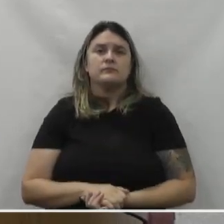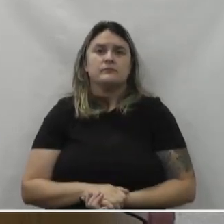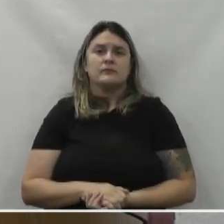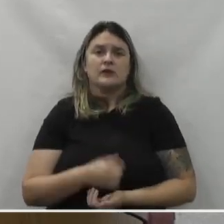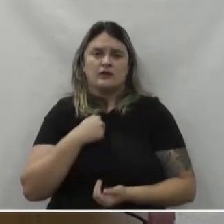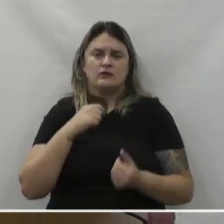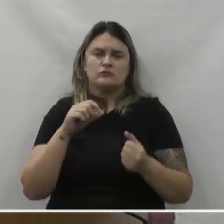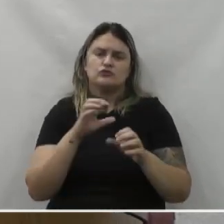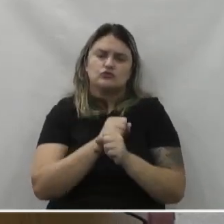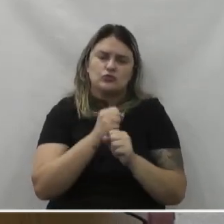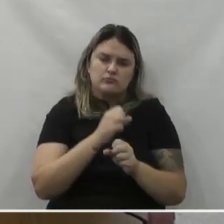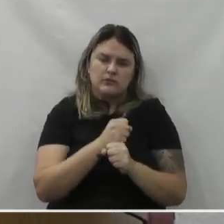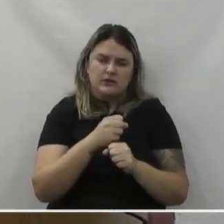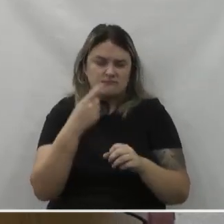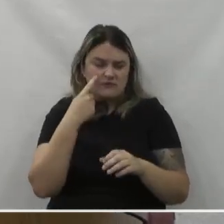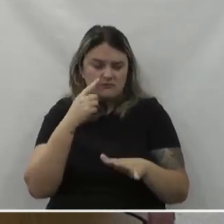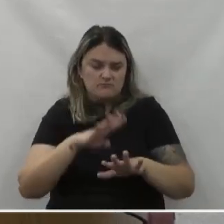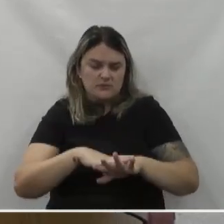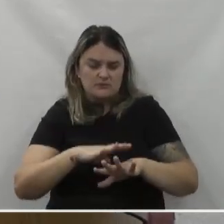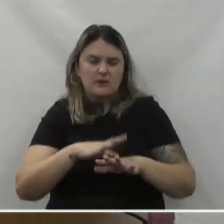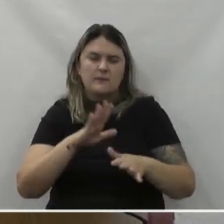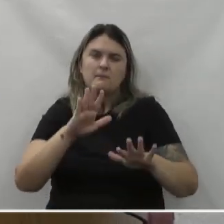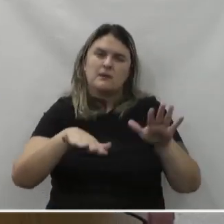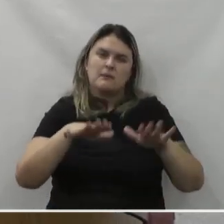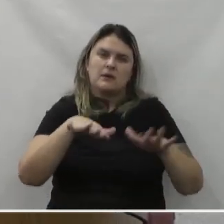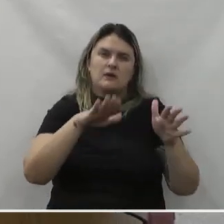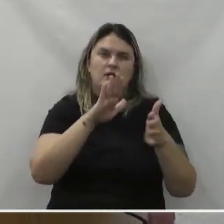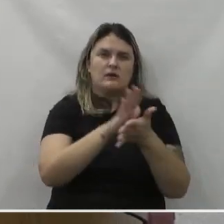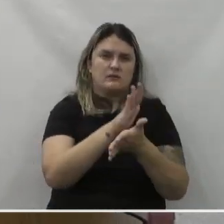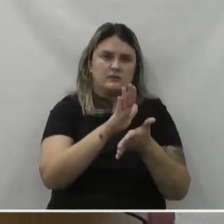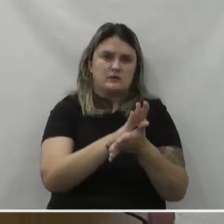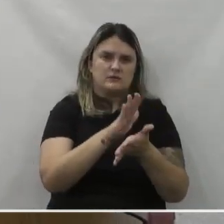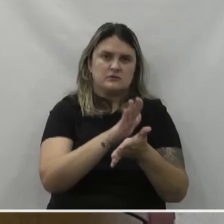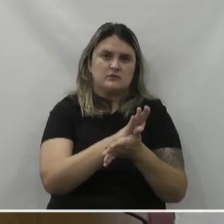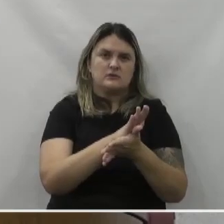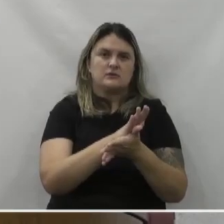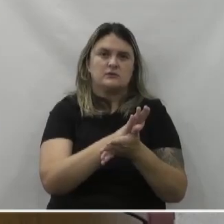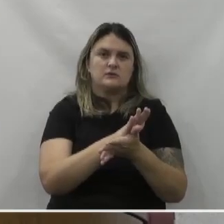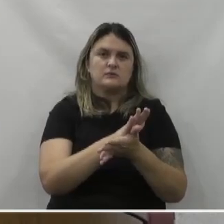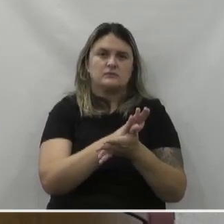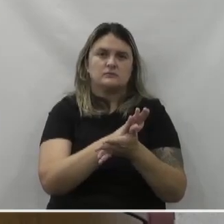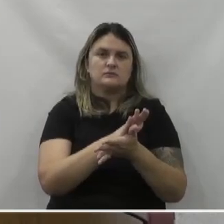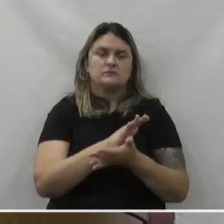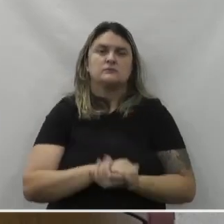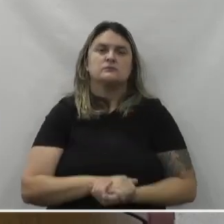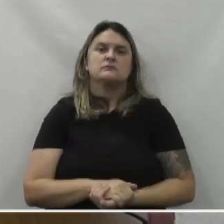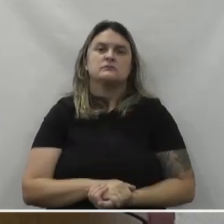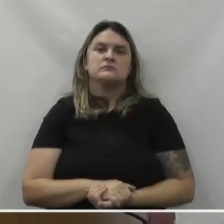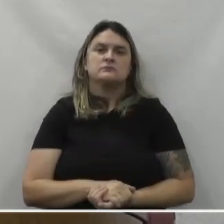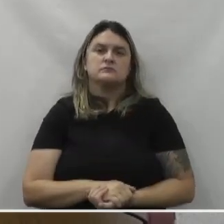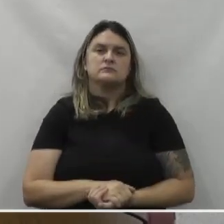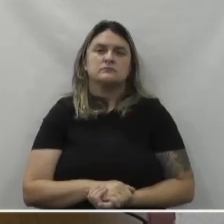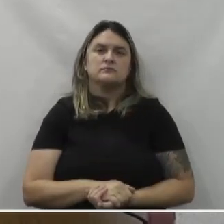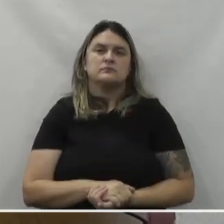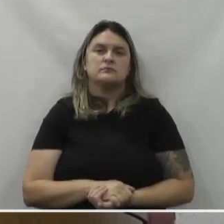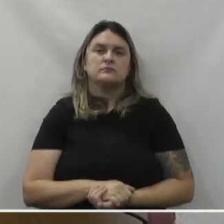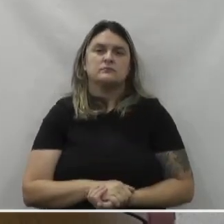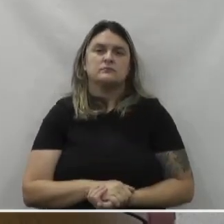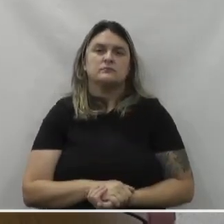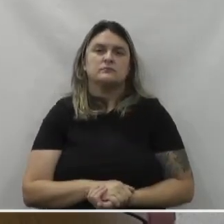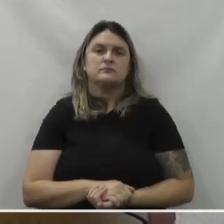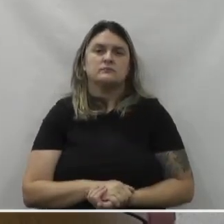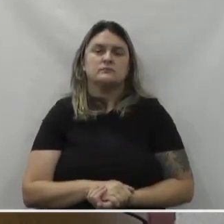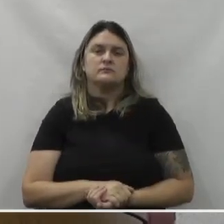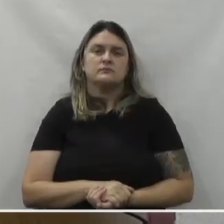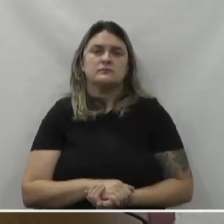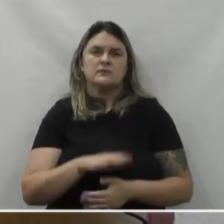alguns cálculos, a gente gasta, em média, gastou, né, nesse ano que passou,